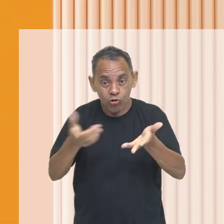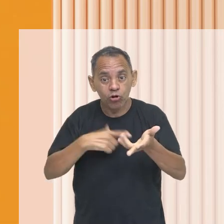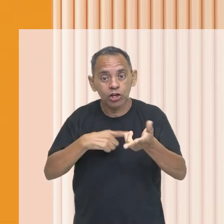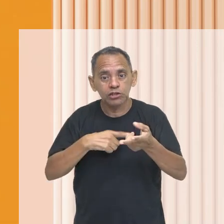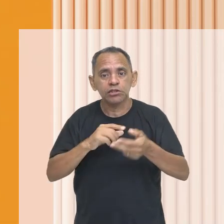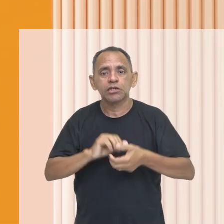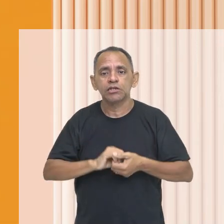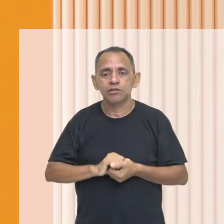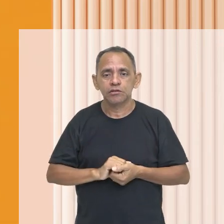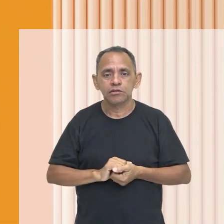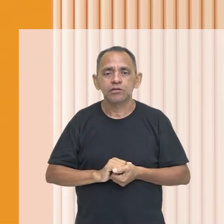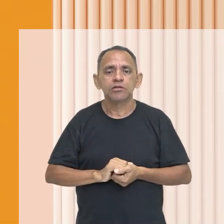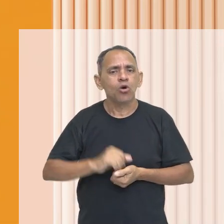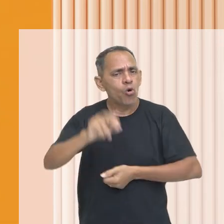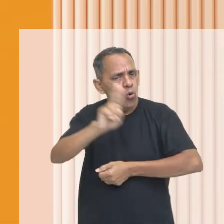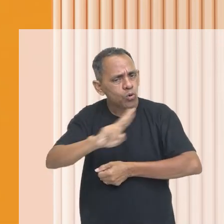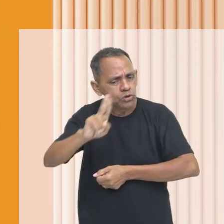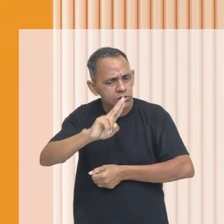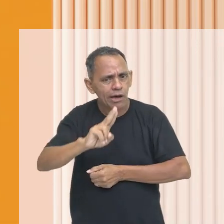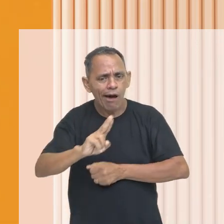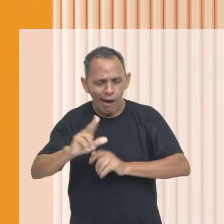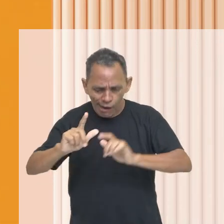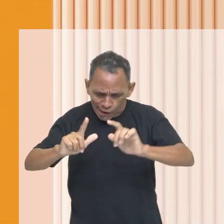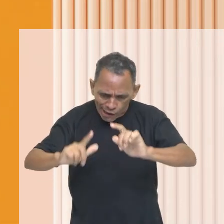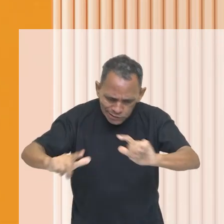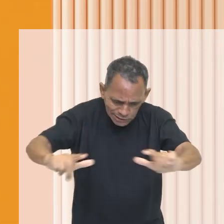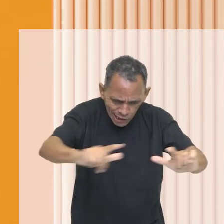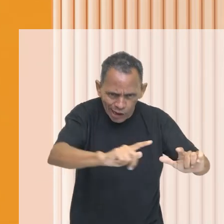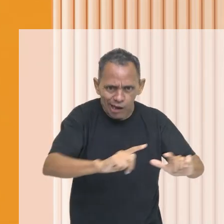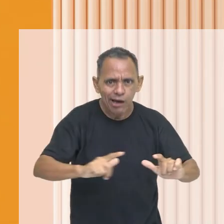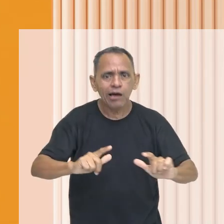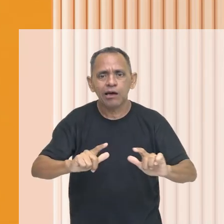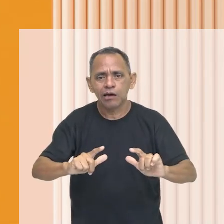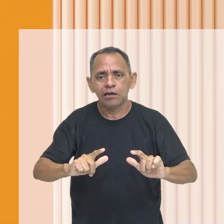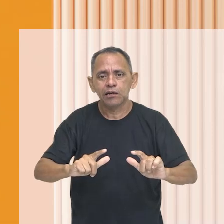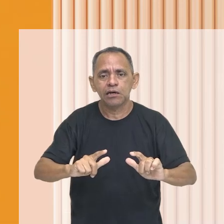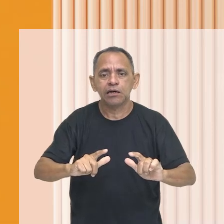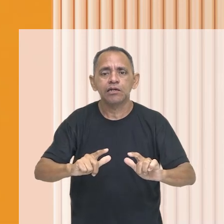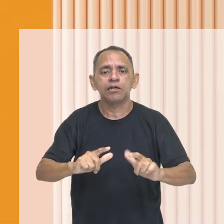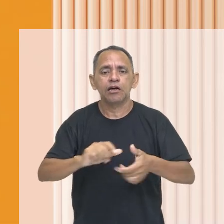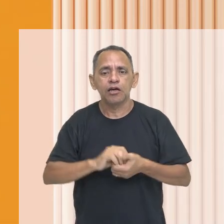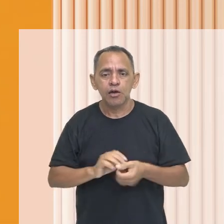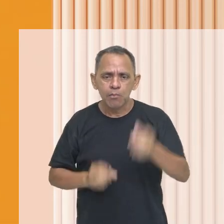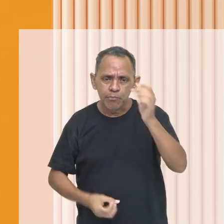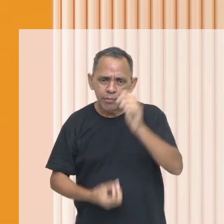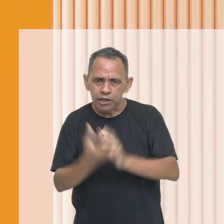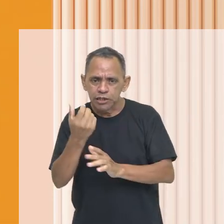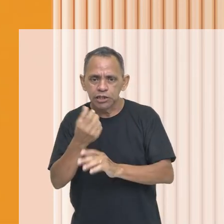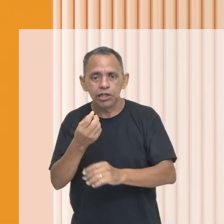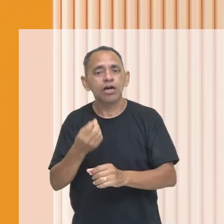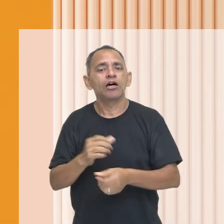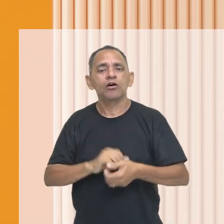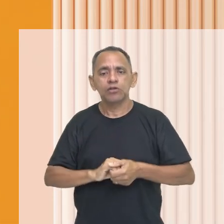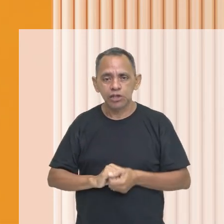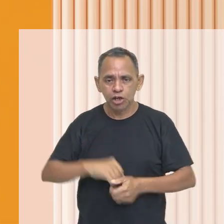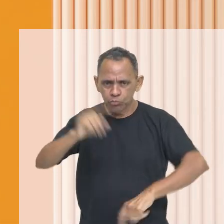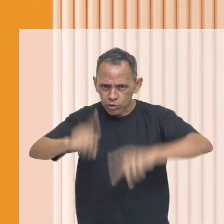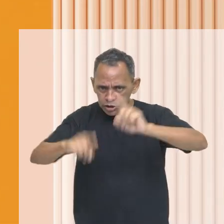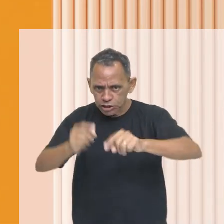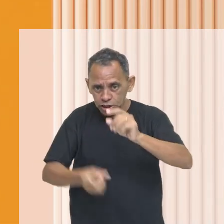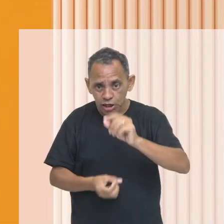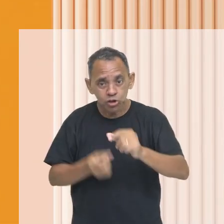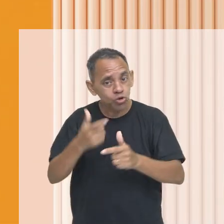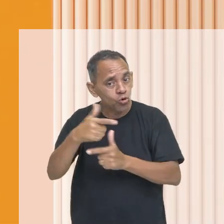vai adequar esse território para outras demandas. E que principalmente geravam o quê?